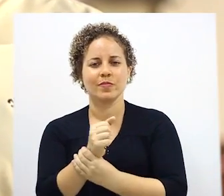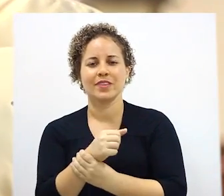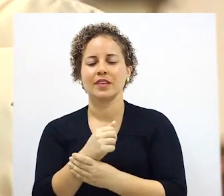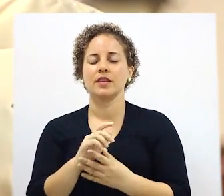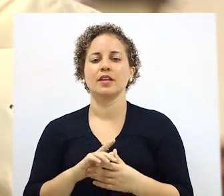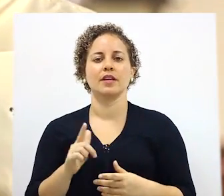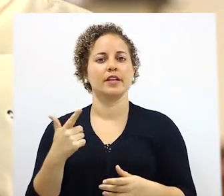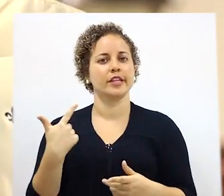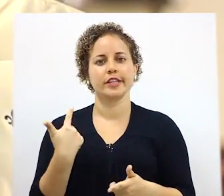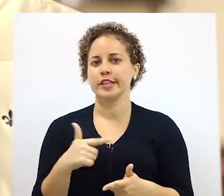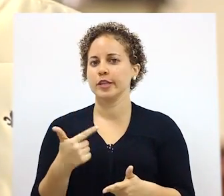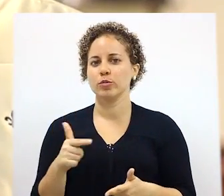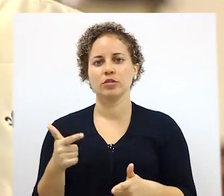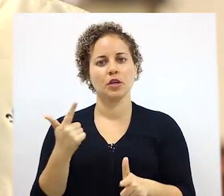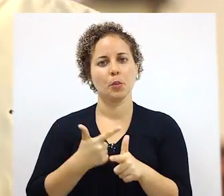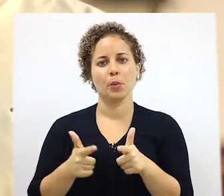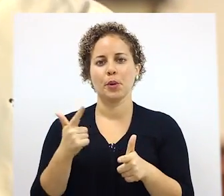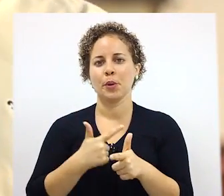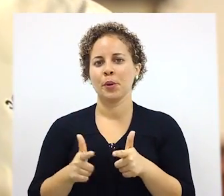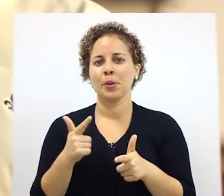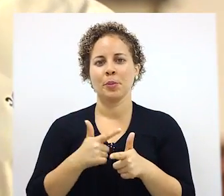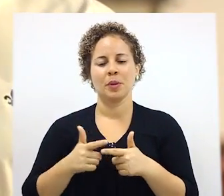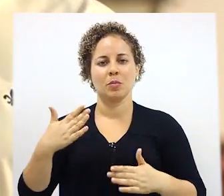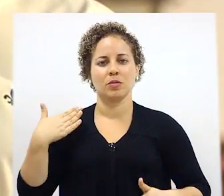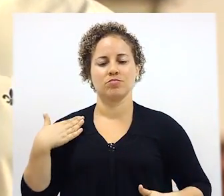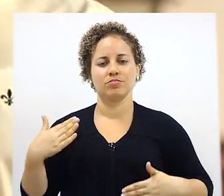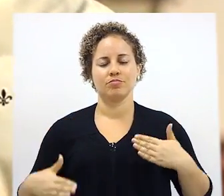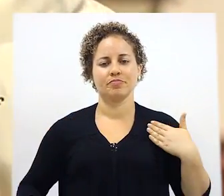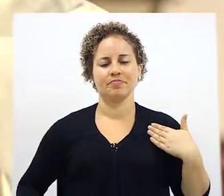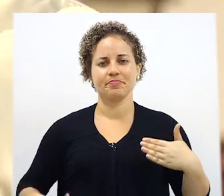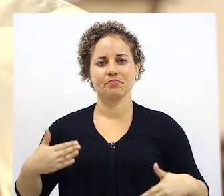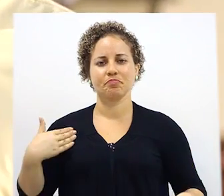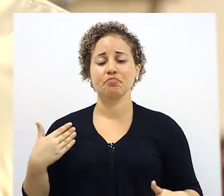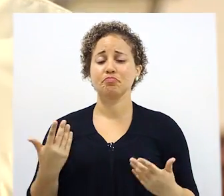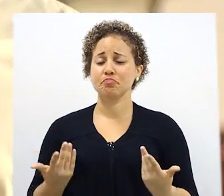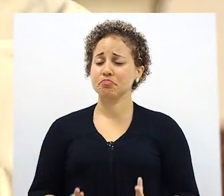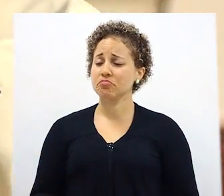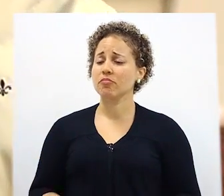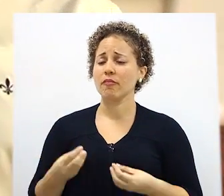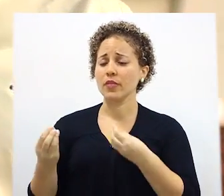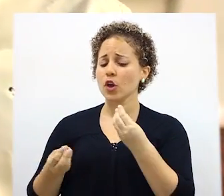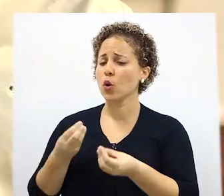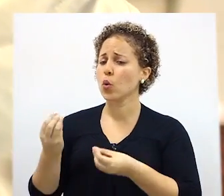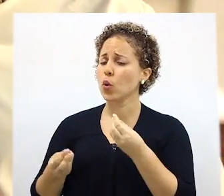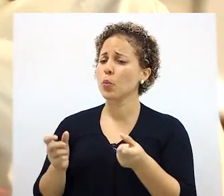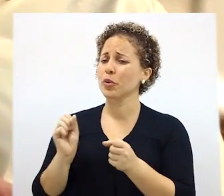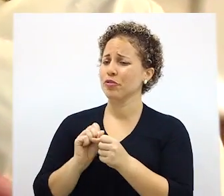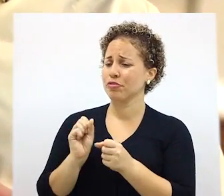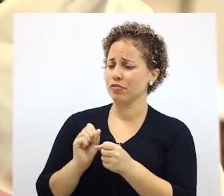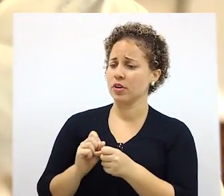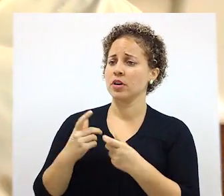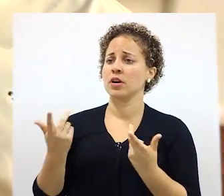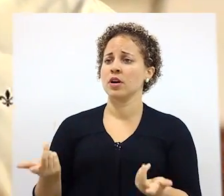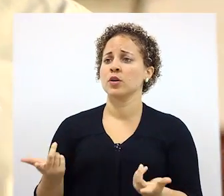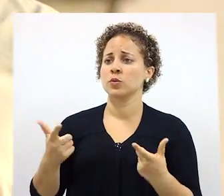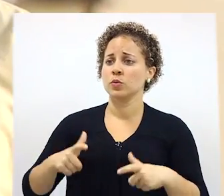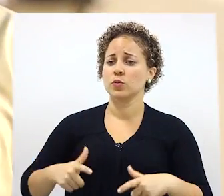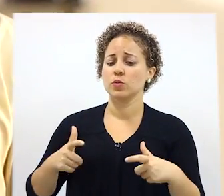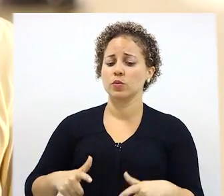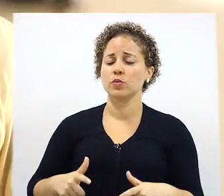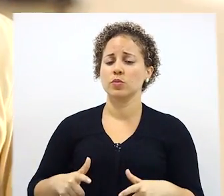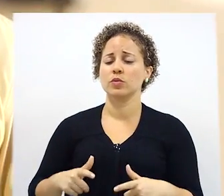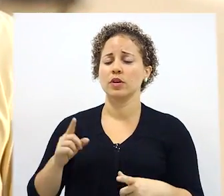venha aí a ter uma doença ocupacional futura. Doutor Marcos, como é que é feito no meio rural, só para você, aluno,